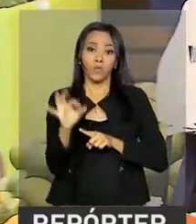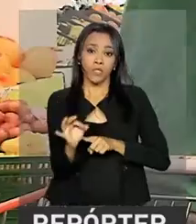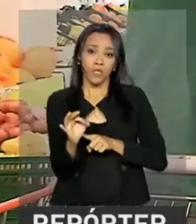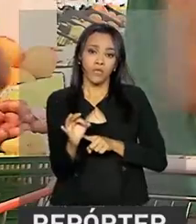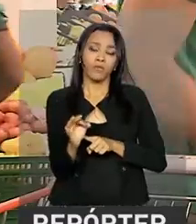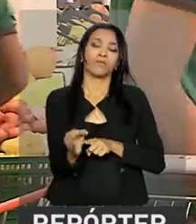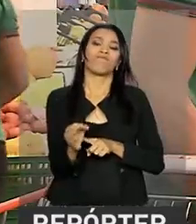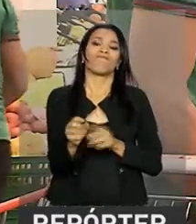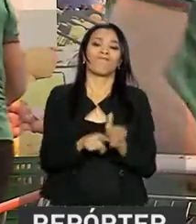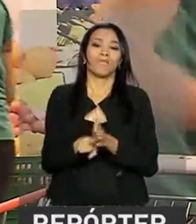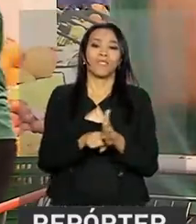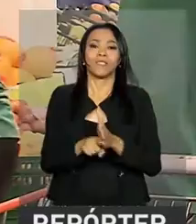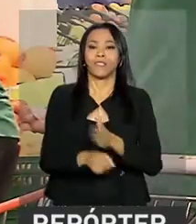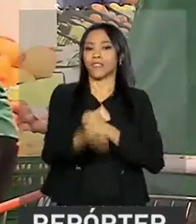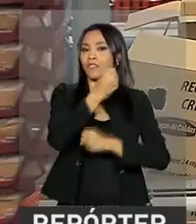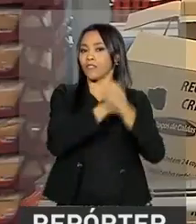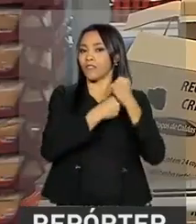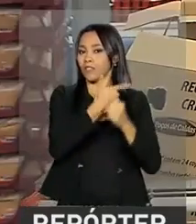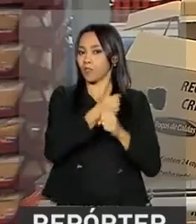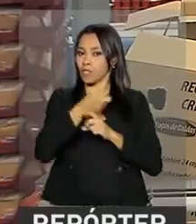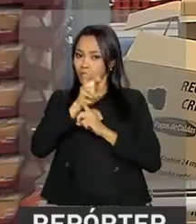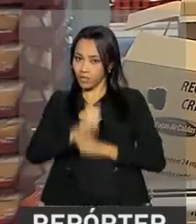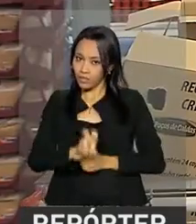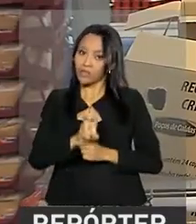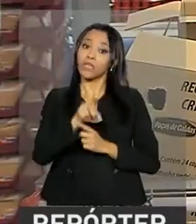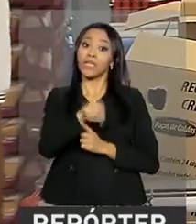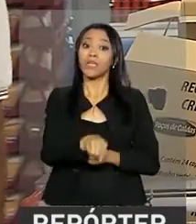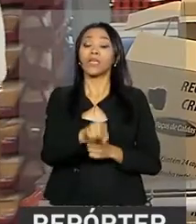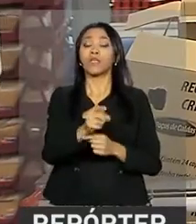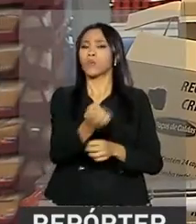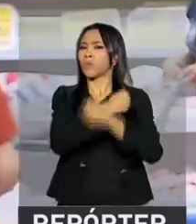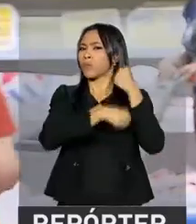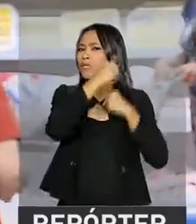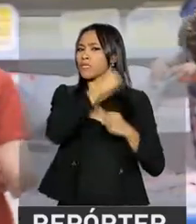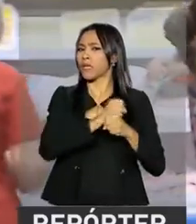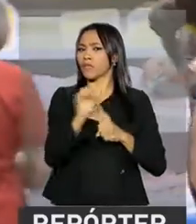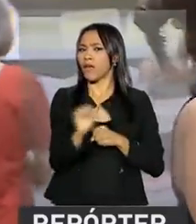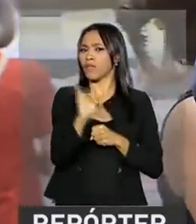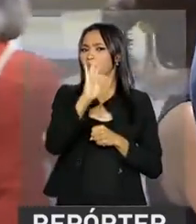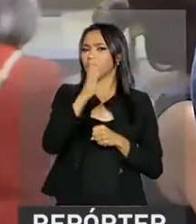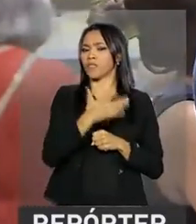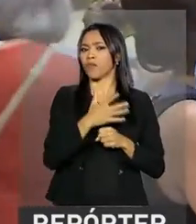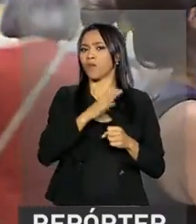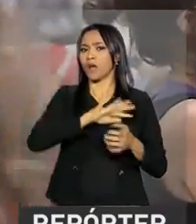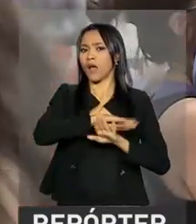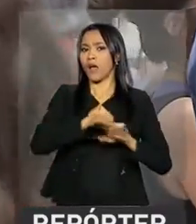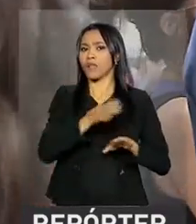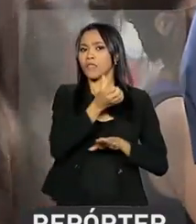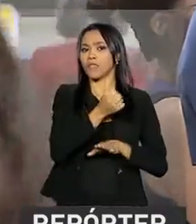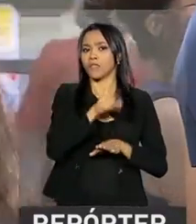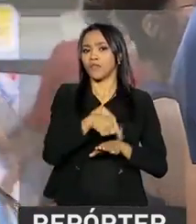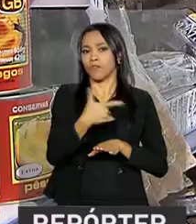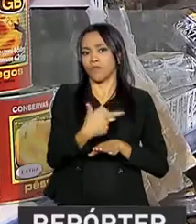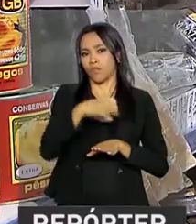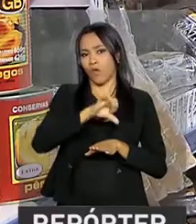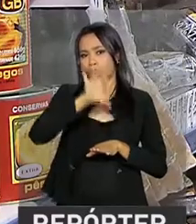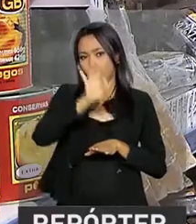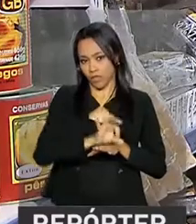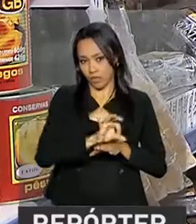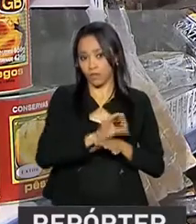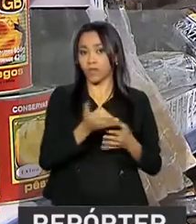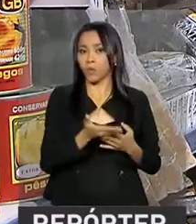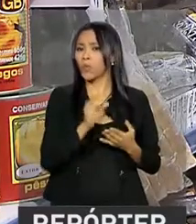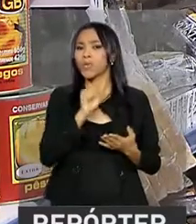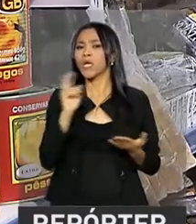2015 o que permitiu que a inflação fechasse o ano passado em 6,29 por cento contribuíram